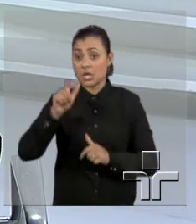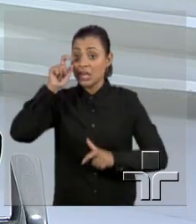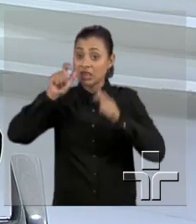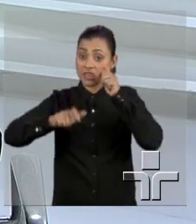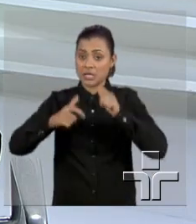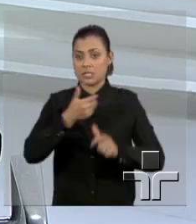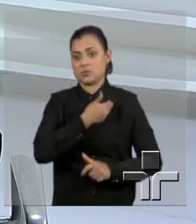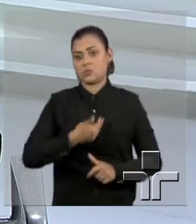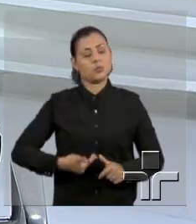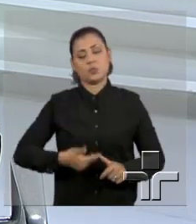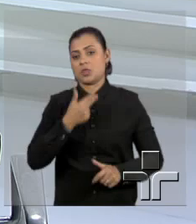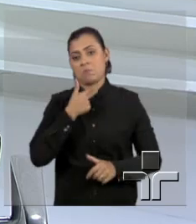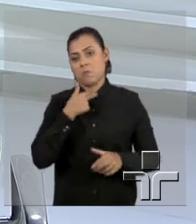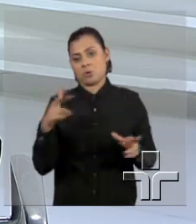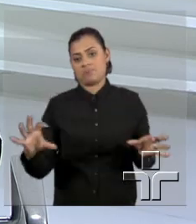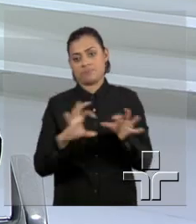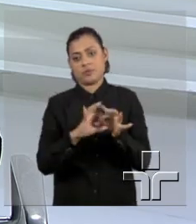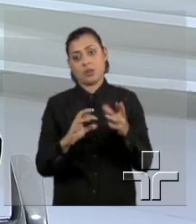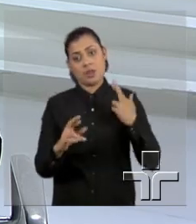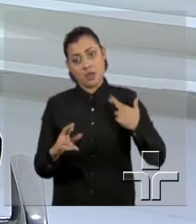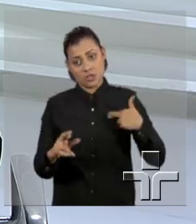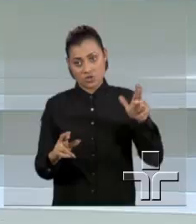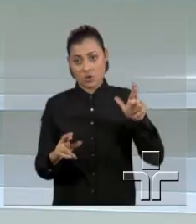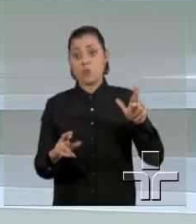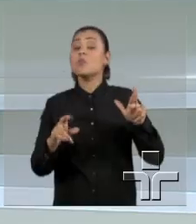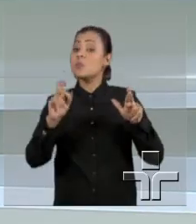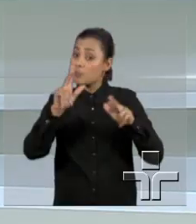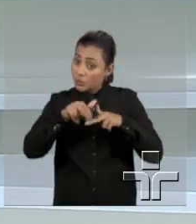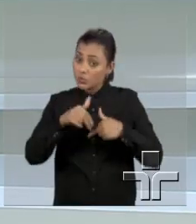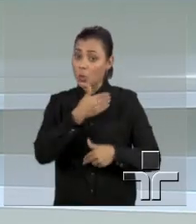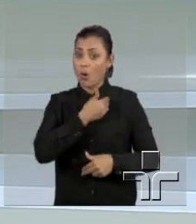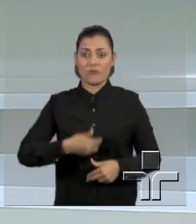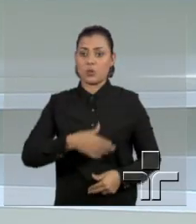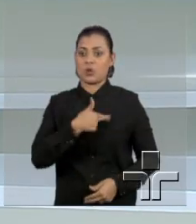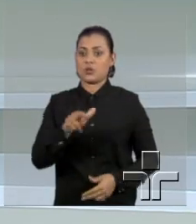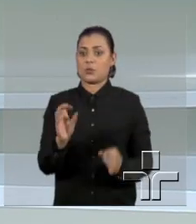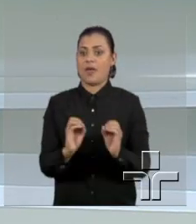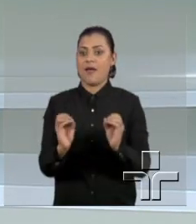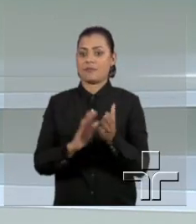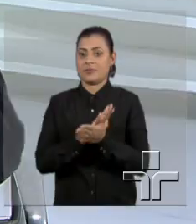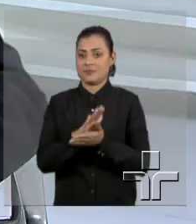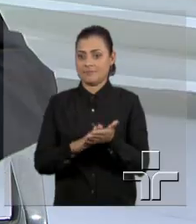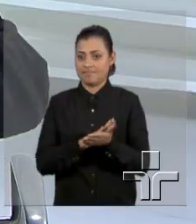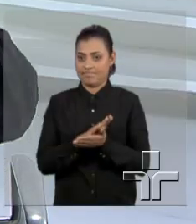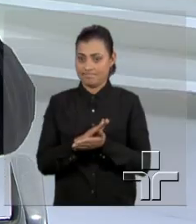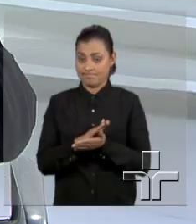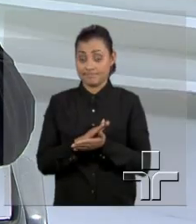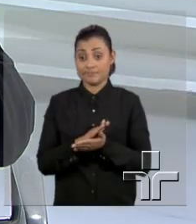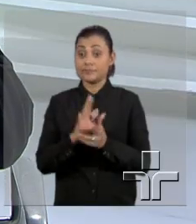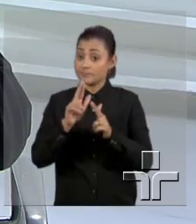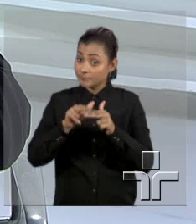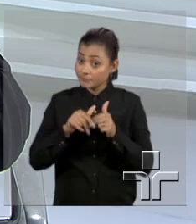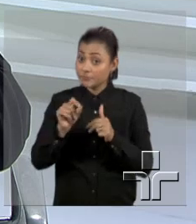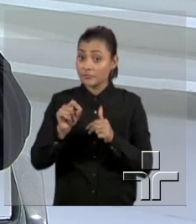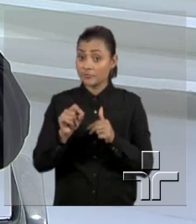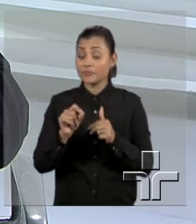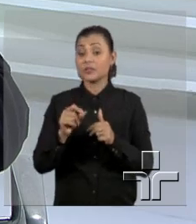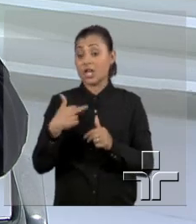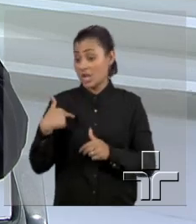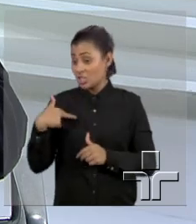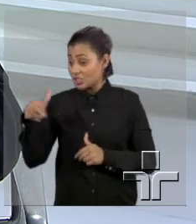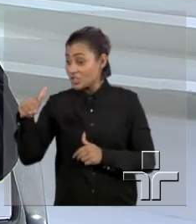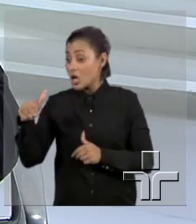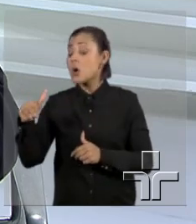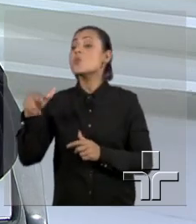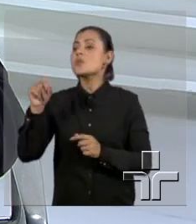público. Então, o Estado é laico e deve se comportar, porque o religioso serve, convenhamos, a Deus. E